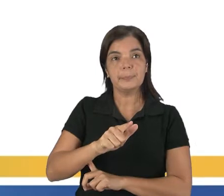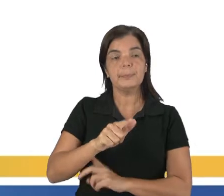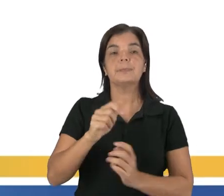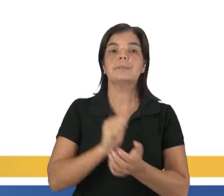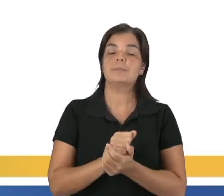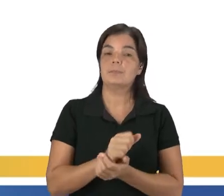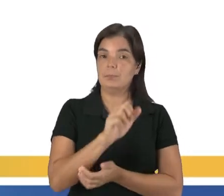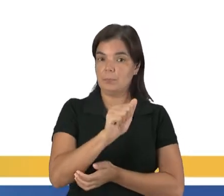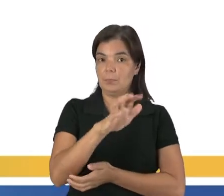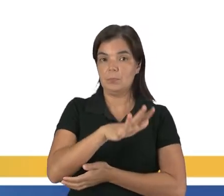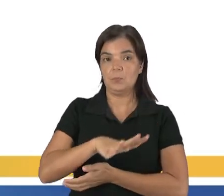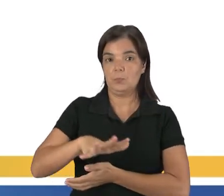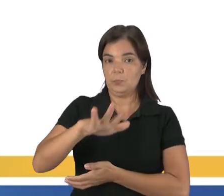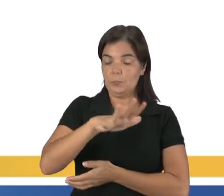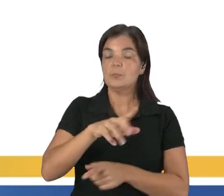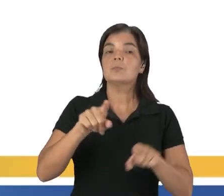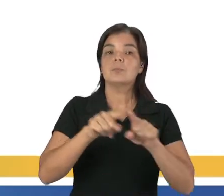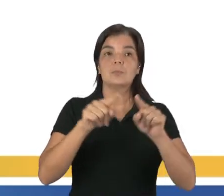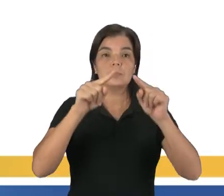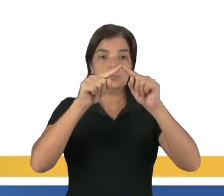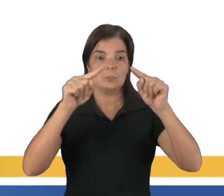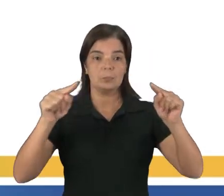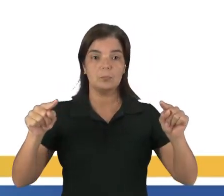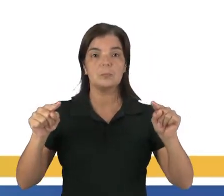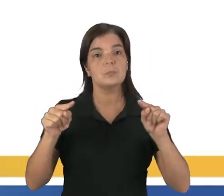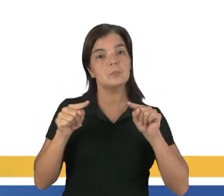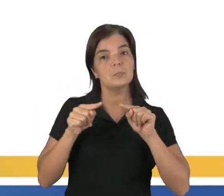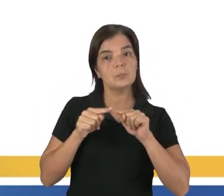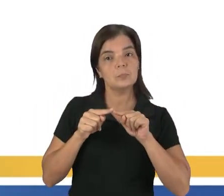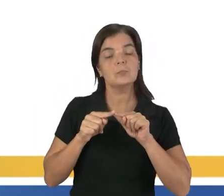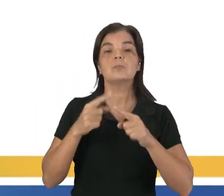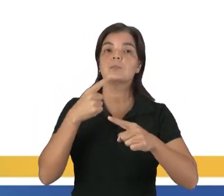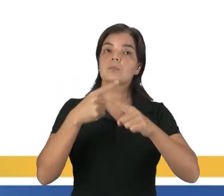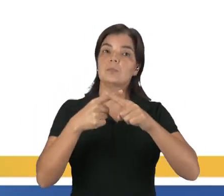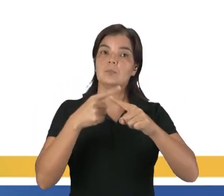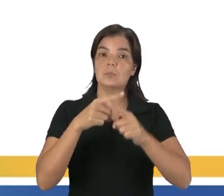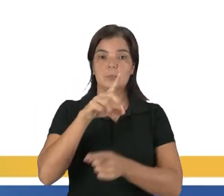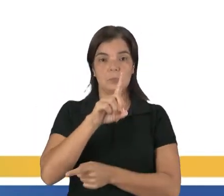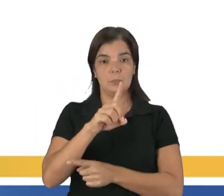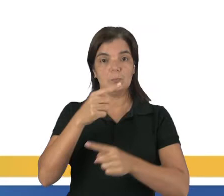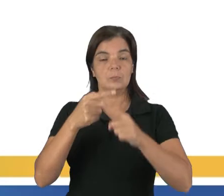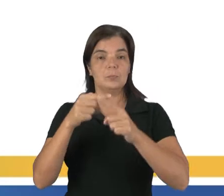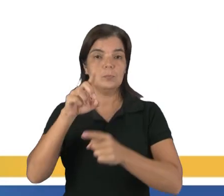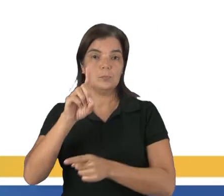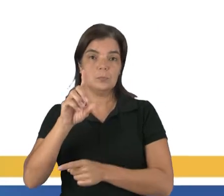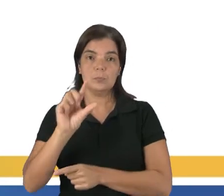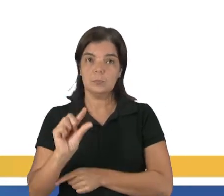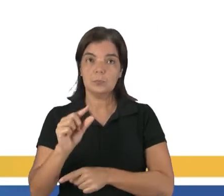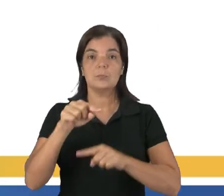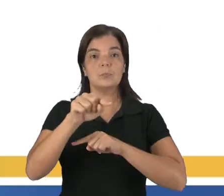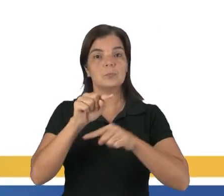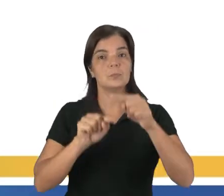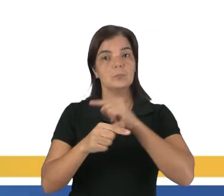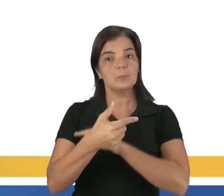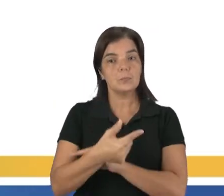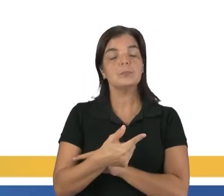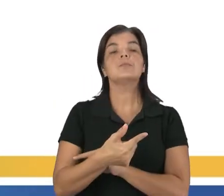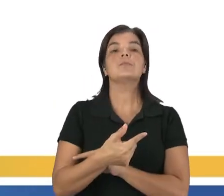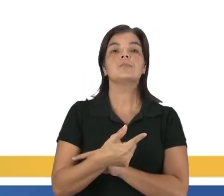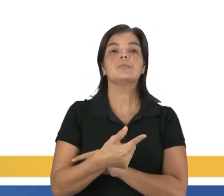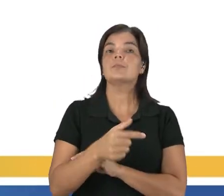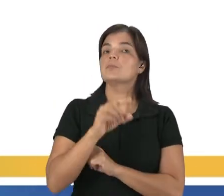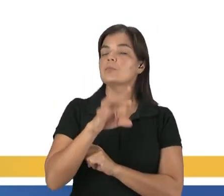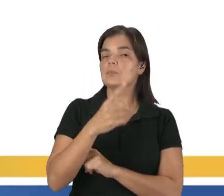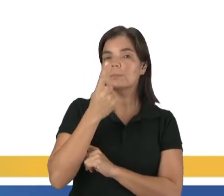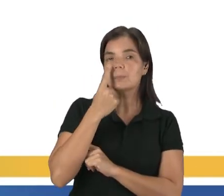a área do losango é a diagonal maior vezes a diagonal menor, o resultado divide por 2.